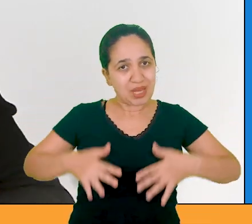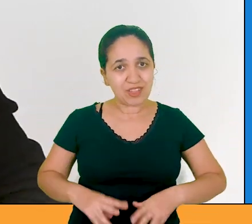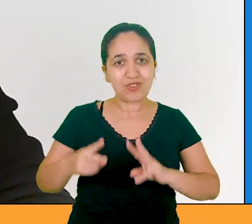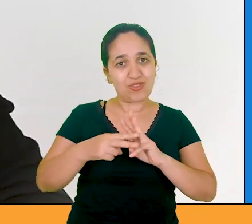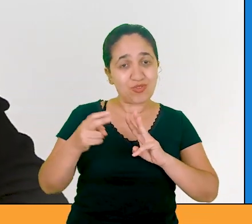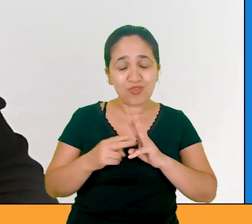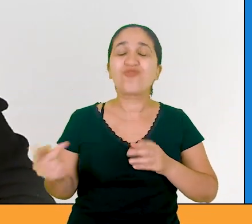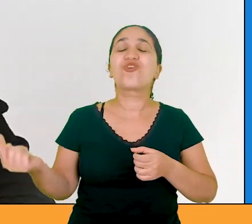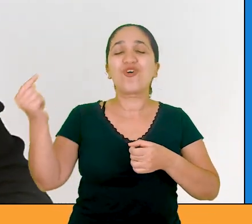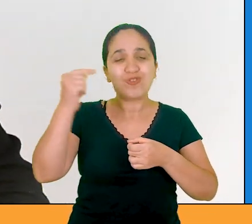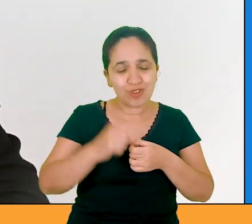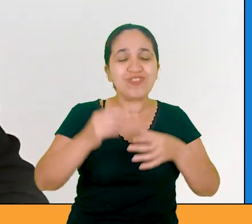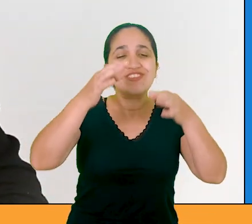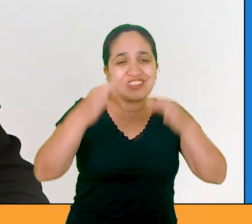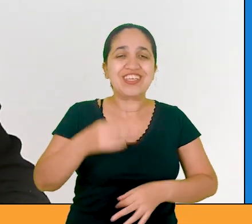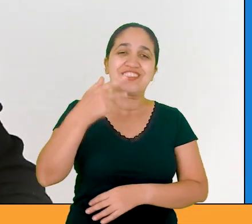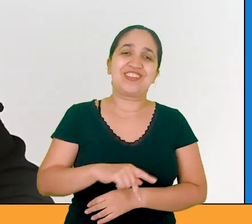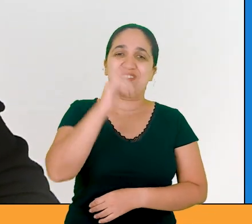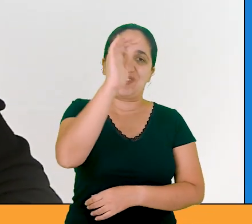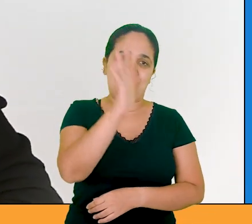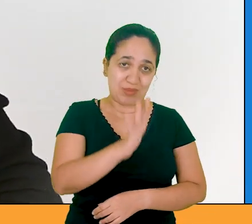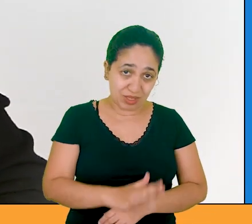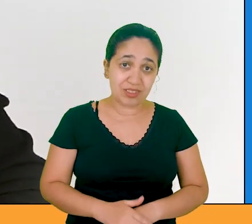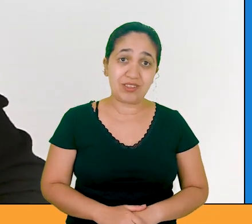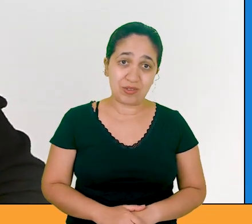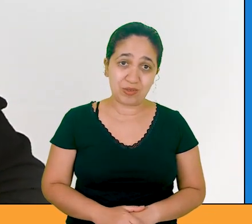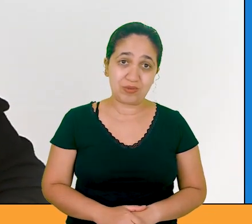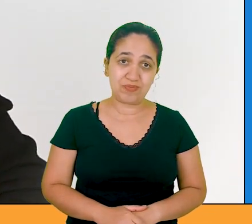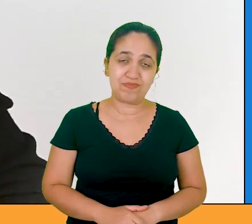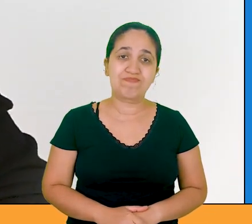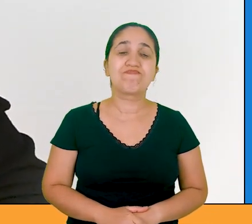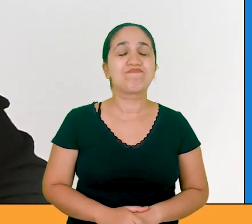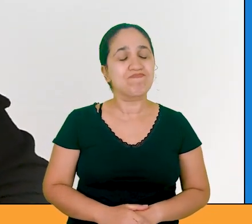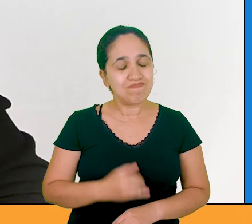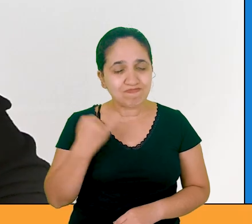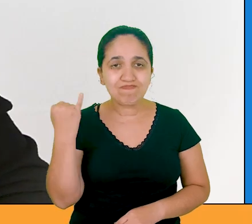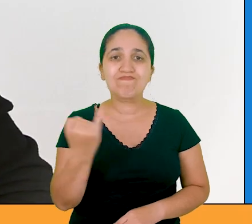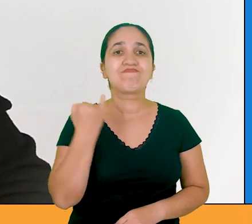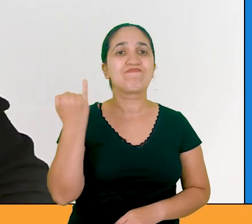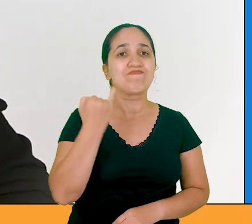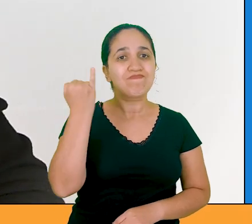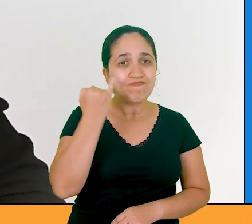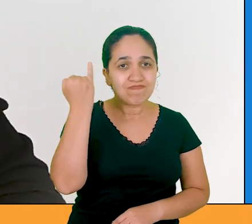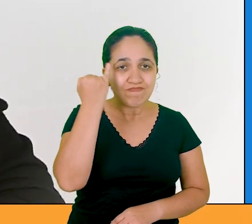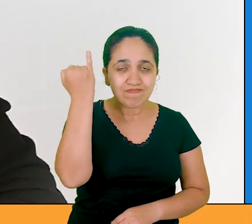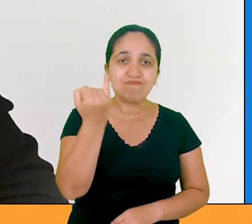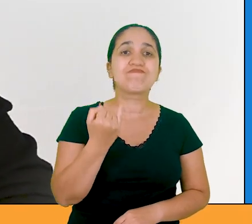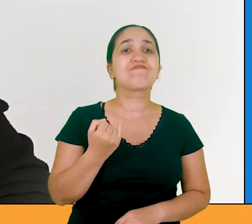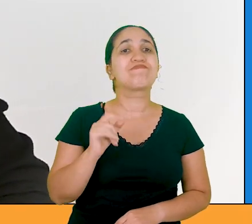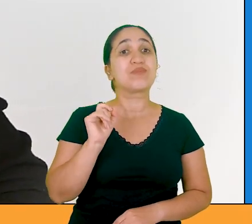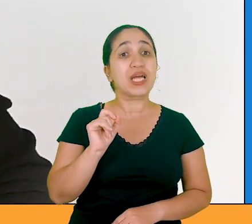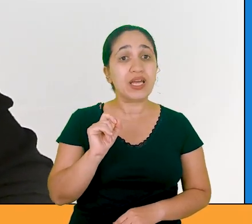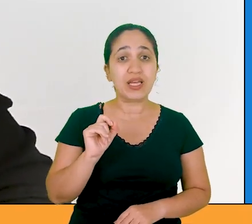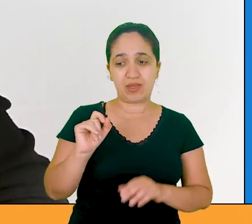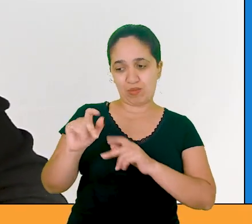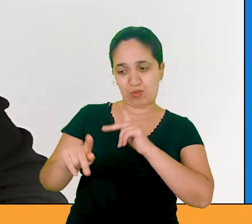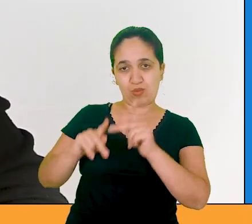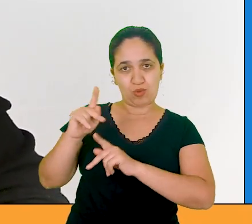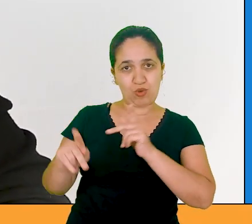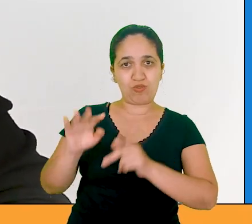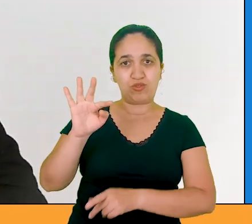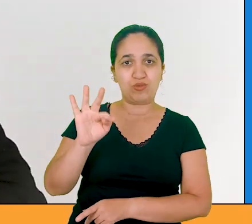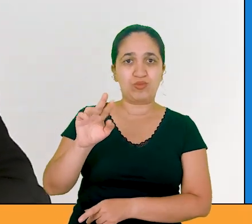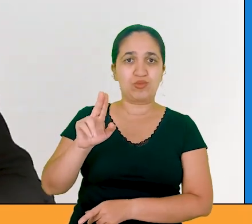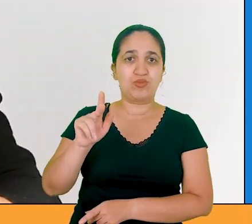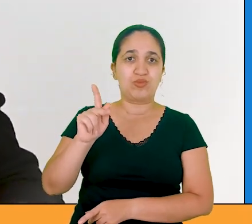Tupinambá retornou de vez agora para o Brasil e foi bem importante, inclusive bem importante para o povo